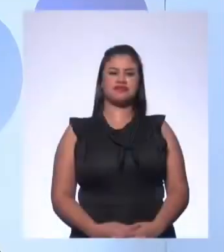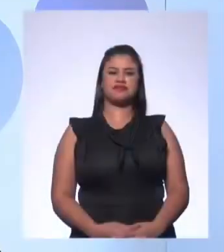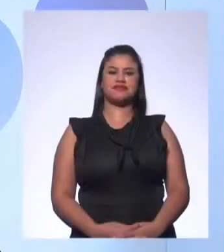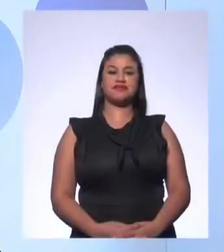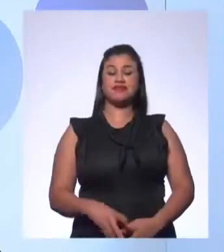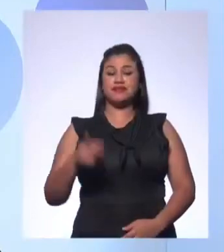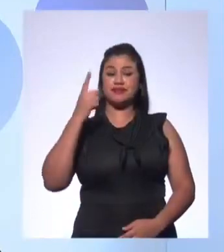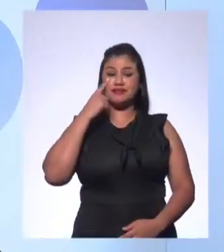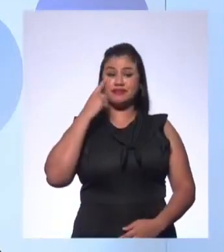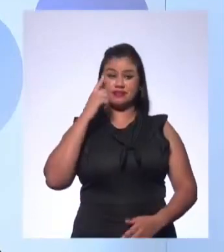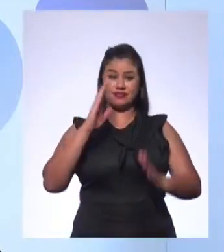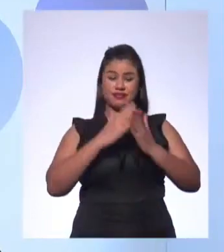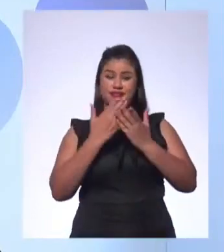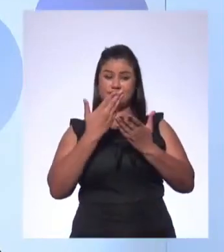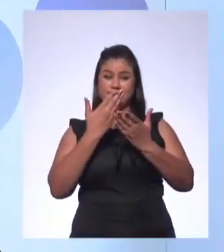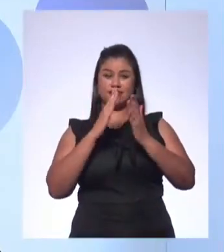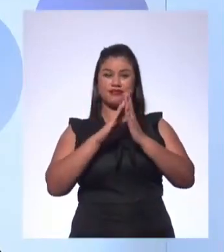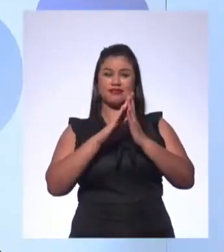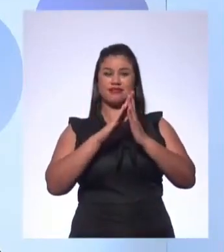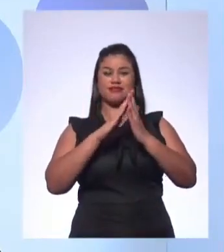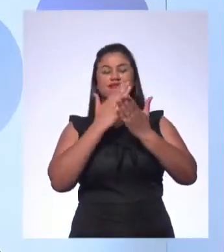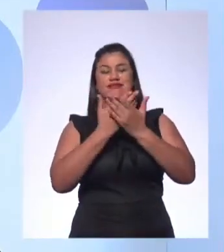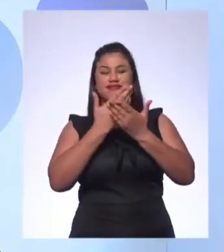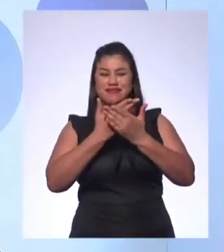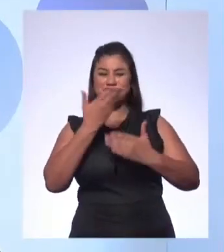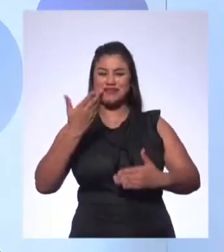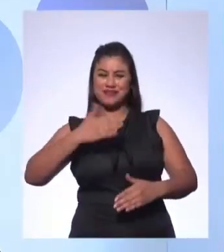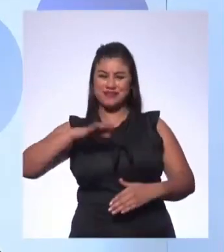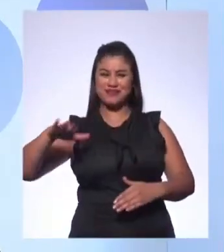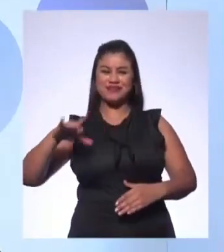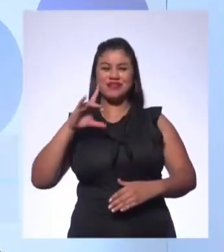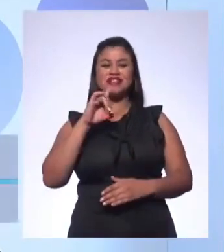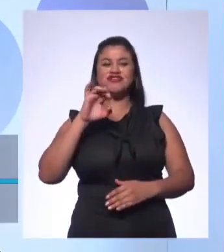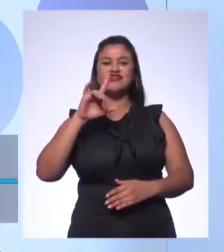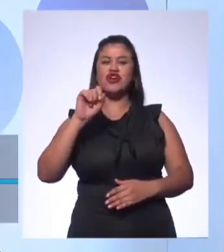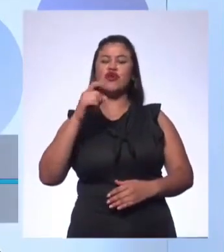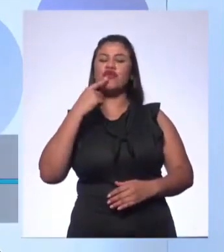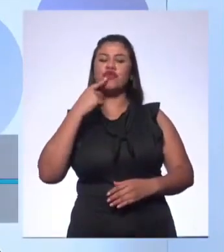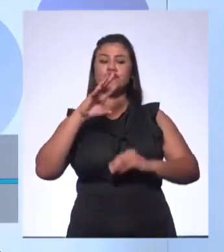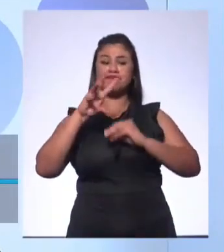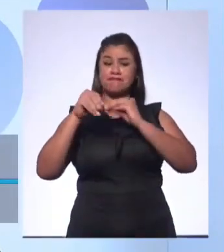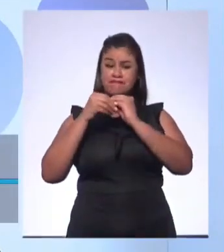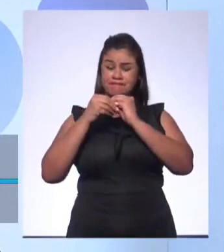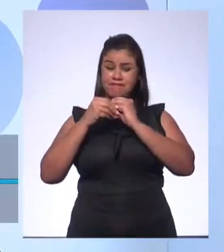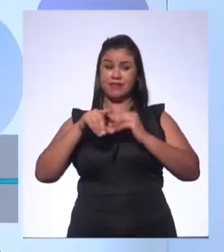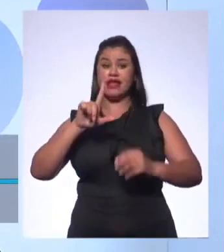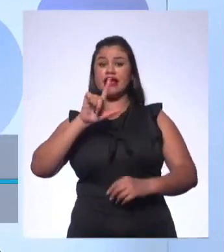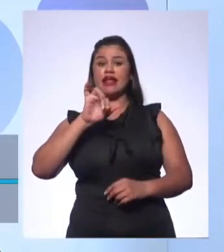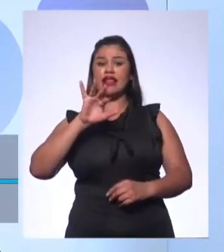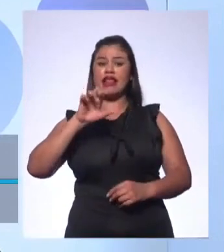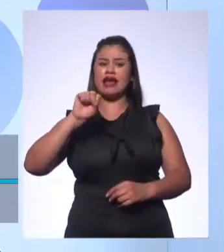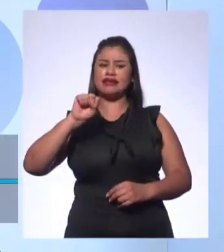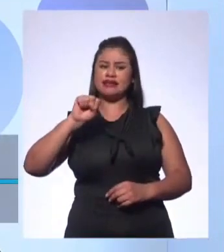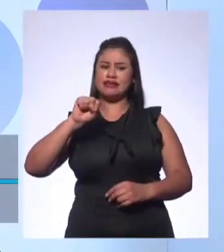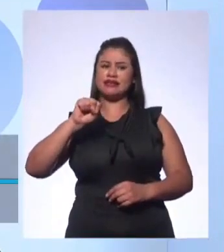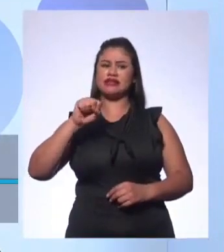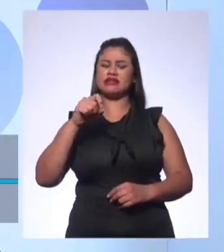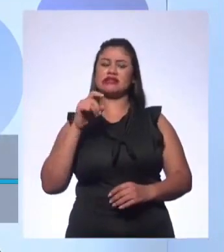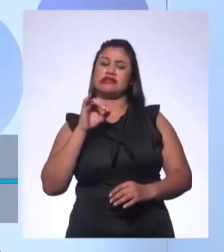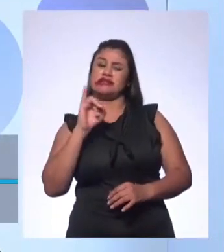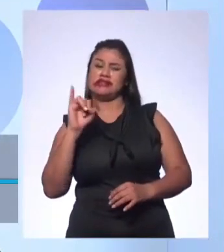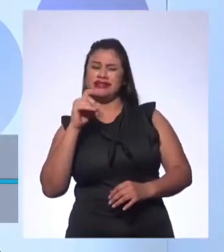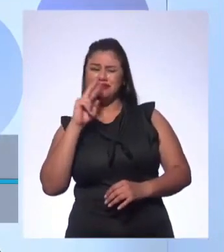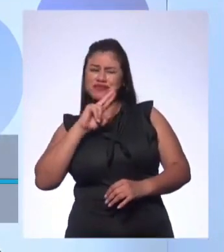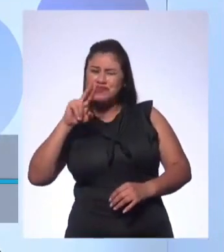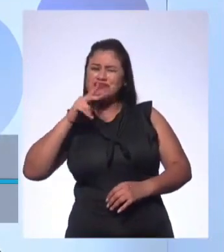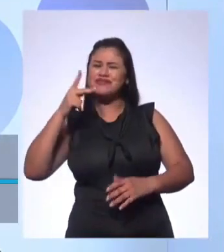Olha só, o aluno Diego colocou adição, a aluna Laís, ou Laise, me perdoe se eu